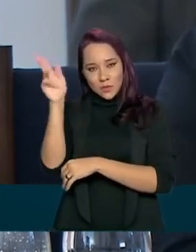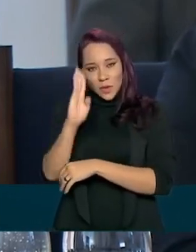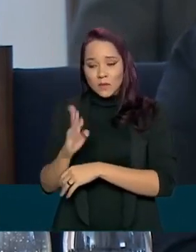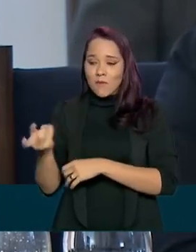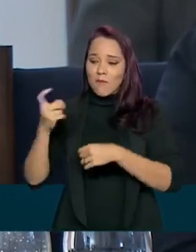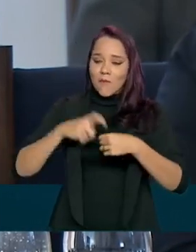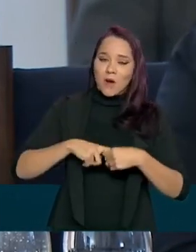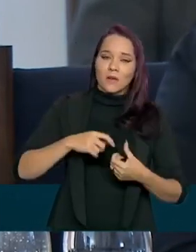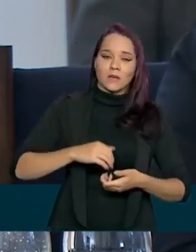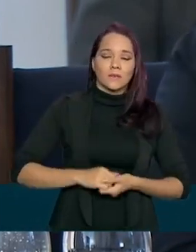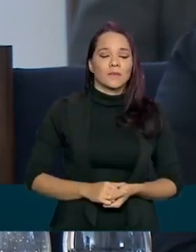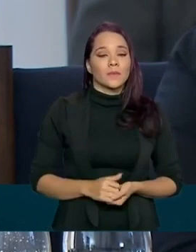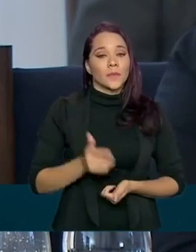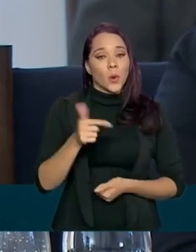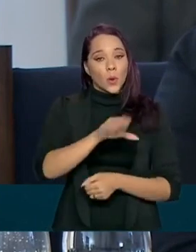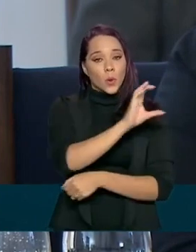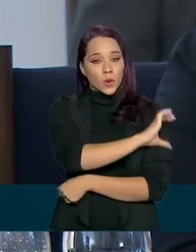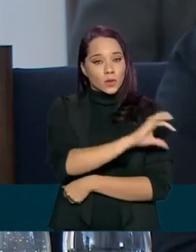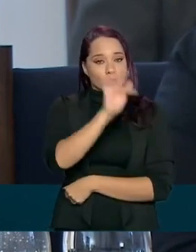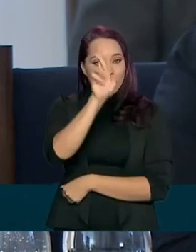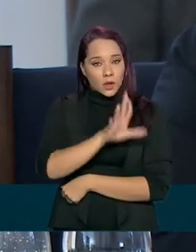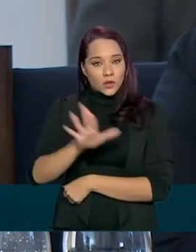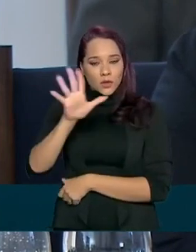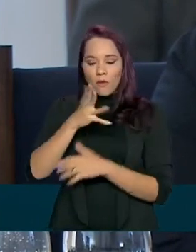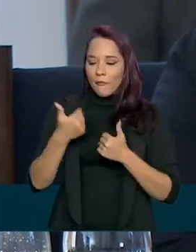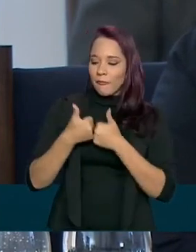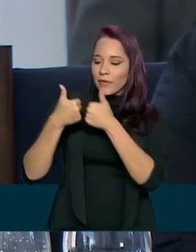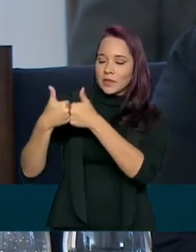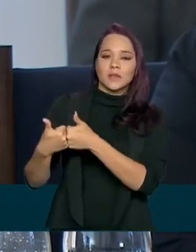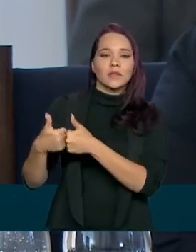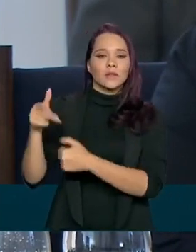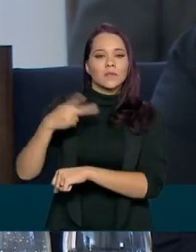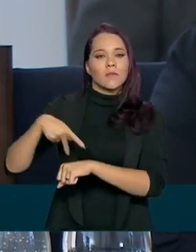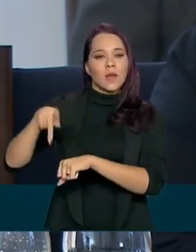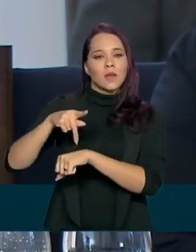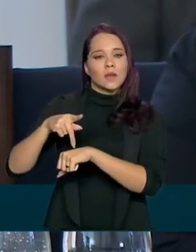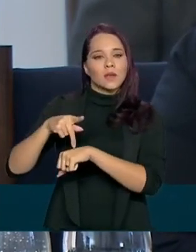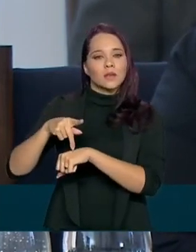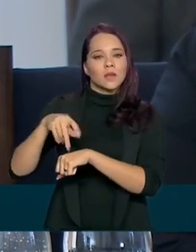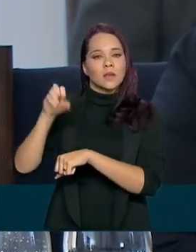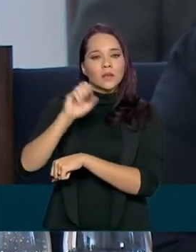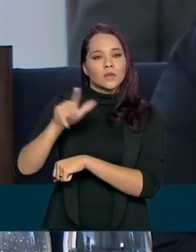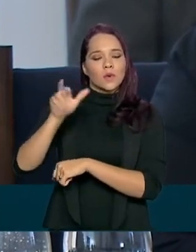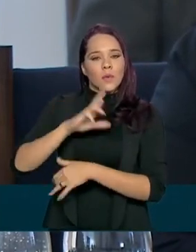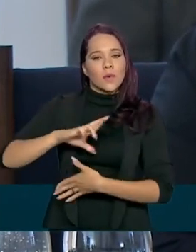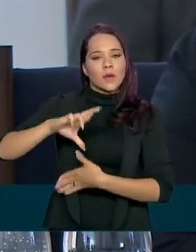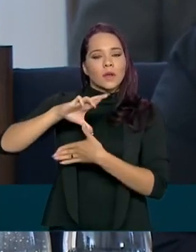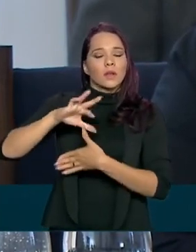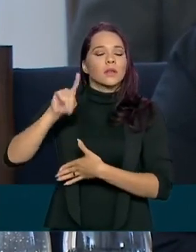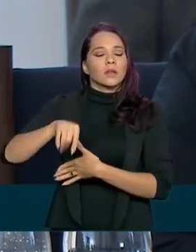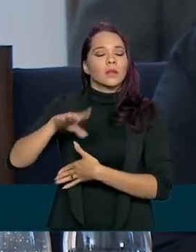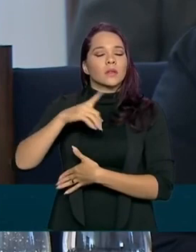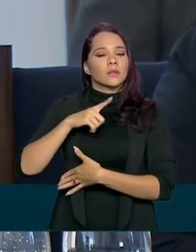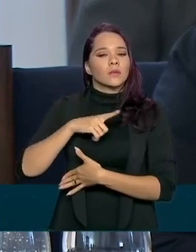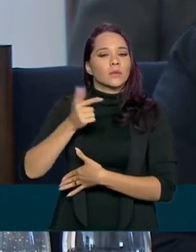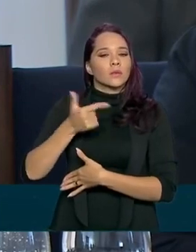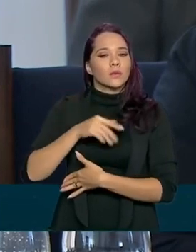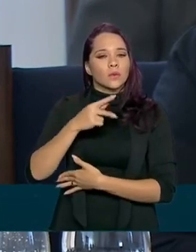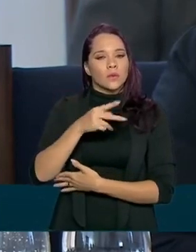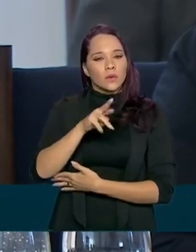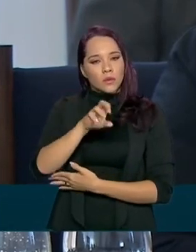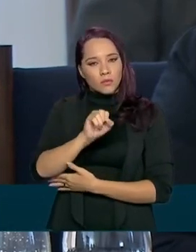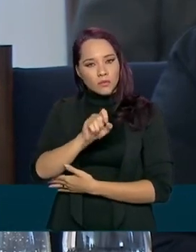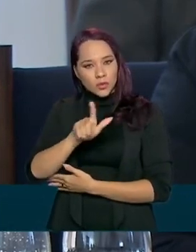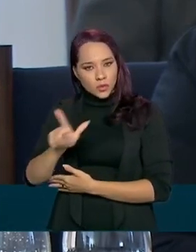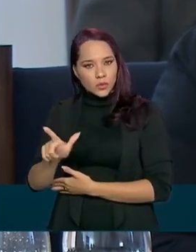outra dimensão a coordenação regional com nossos vizinhos e países sul-americanos tanto no âmbito propriamente regional através do pro